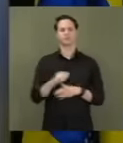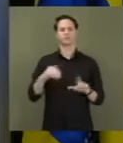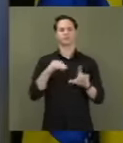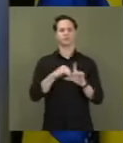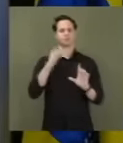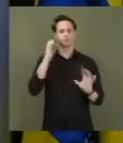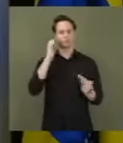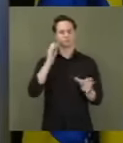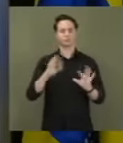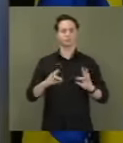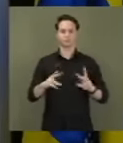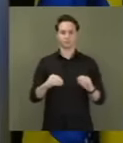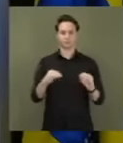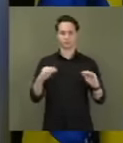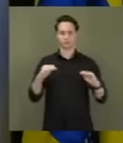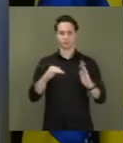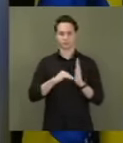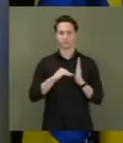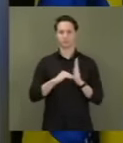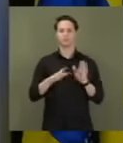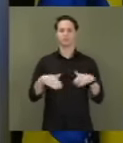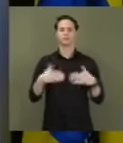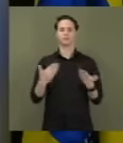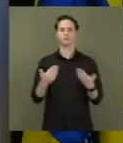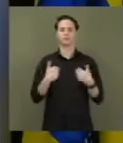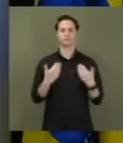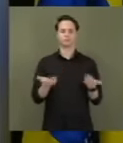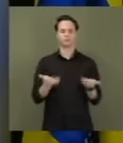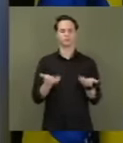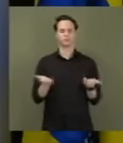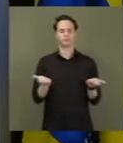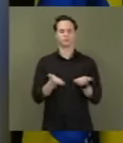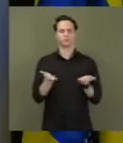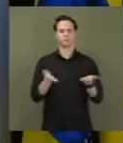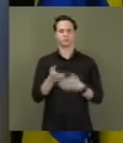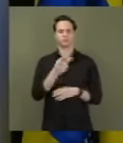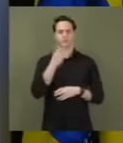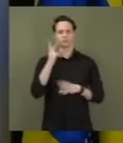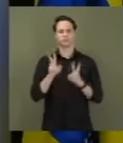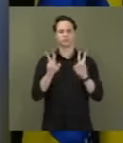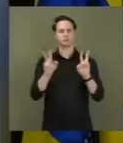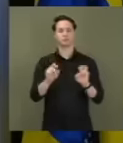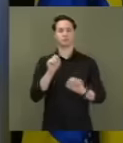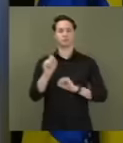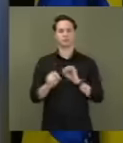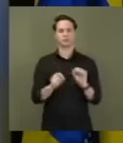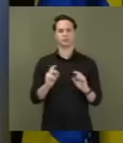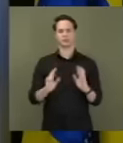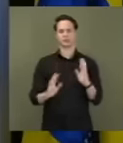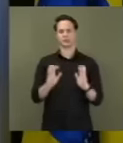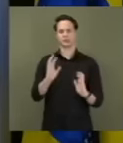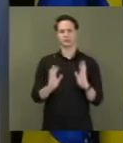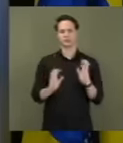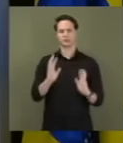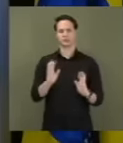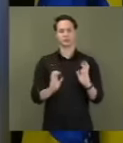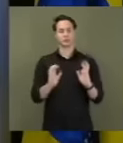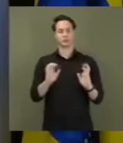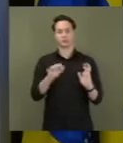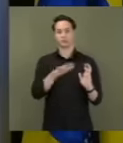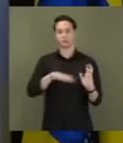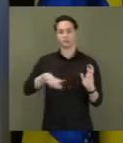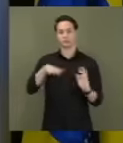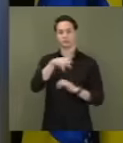Senado. Eu, senhor presidente, quero hoje falar sobre essa polêmica que tomou conta do